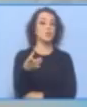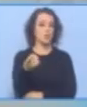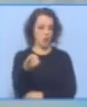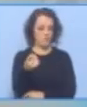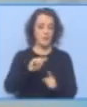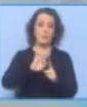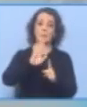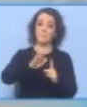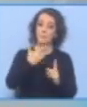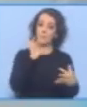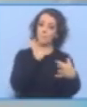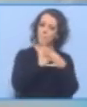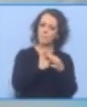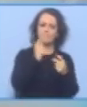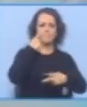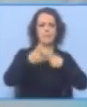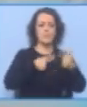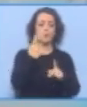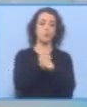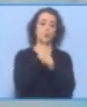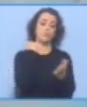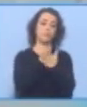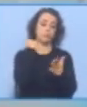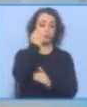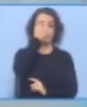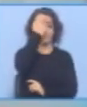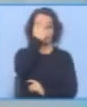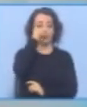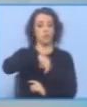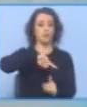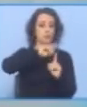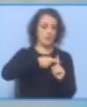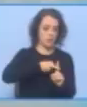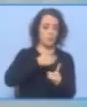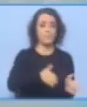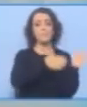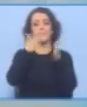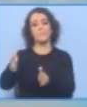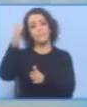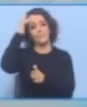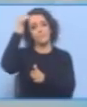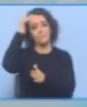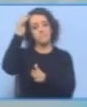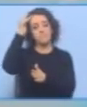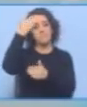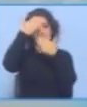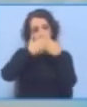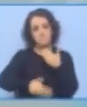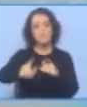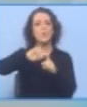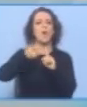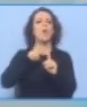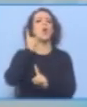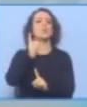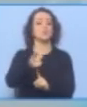Primeiro para olhar acontecimentos que ficam na história deste ano e depois para perspectivar o ano que começa, sempre tendo por